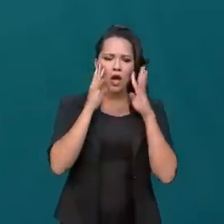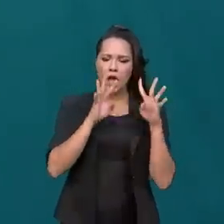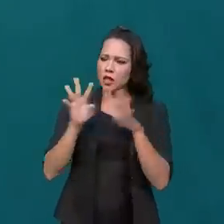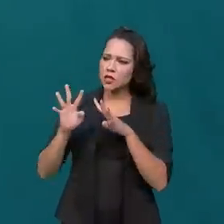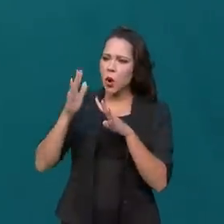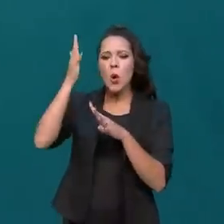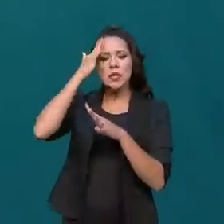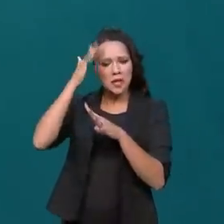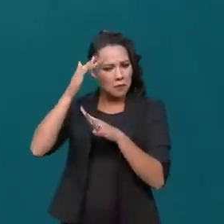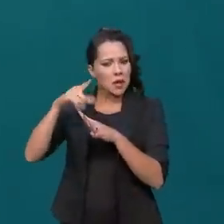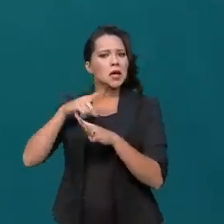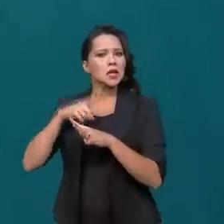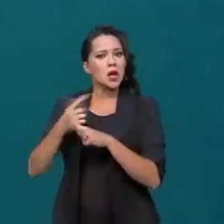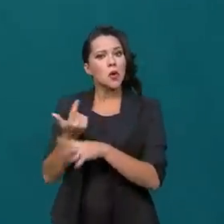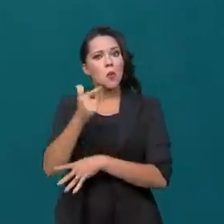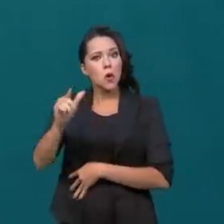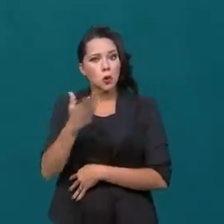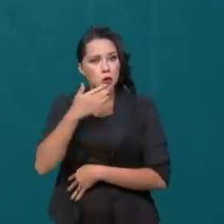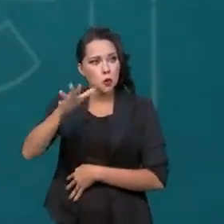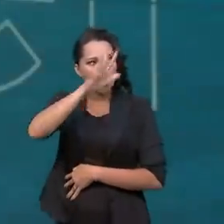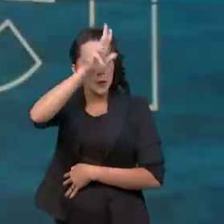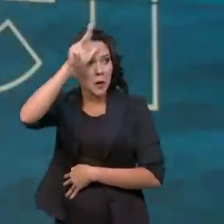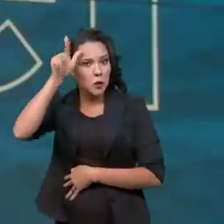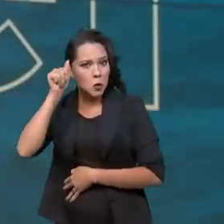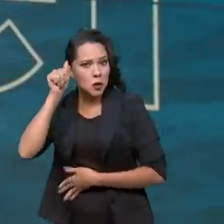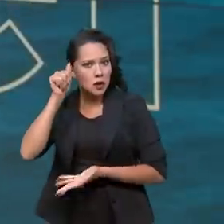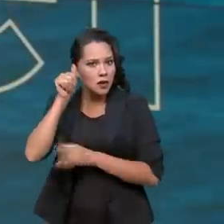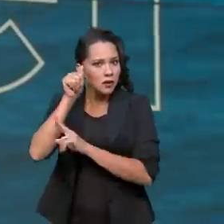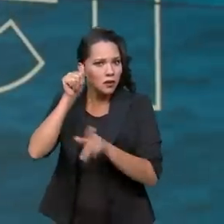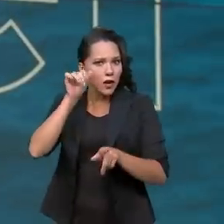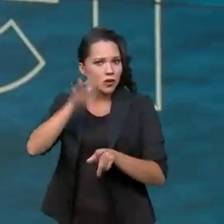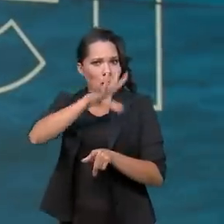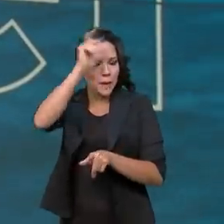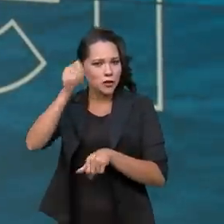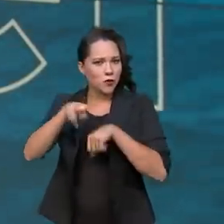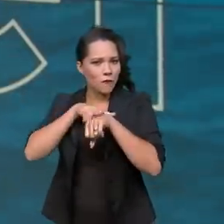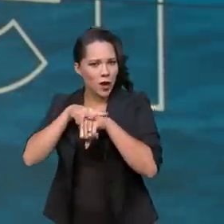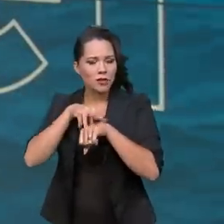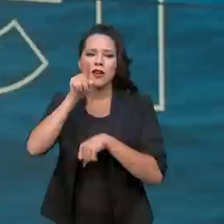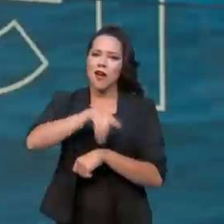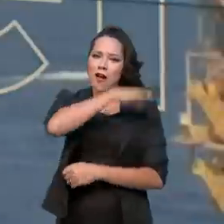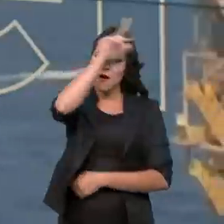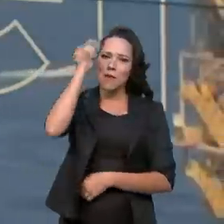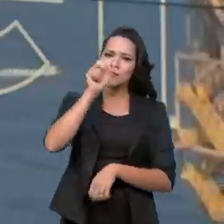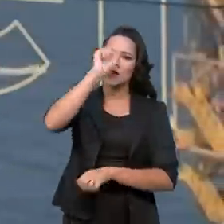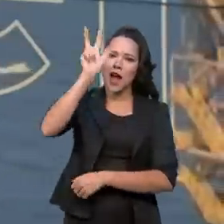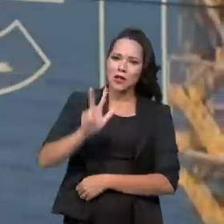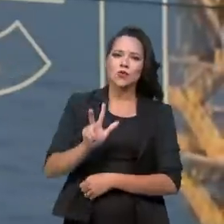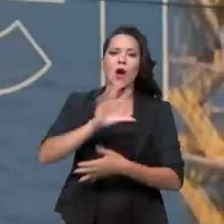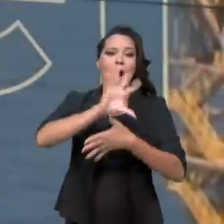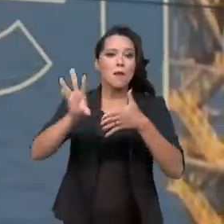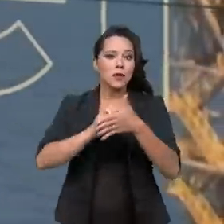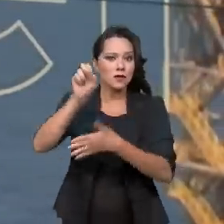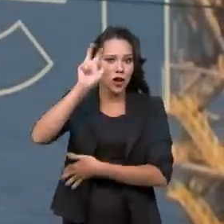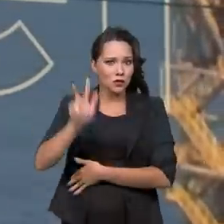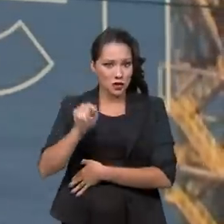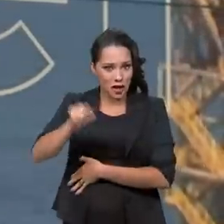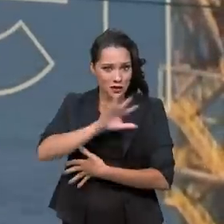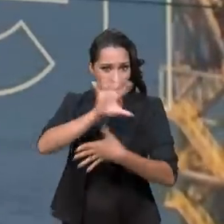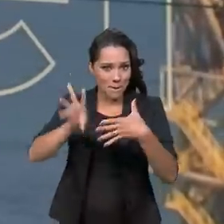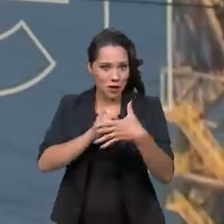que existe uma outra Amazônia, que não é a Amazônia Verde, é uma Amazônia Azul. E que nessa Amazônia